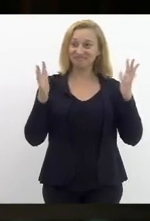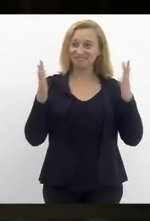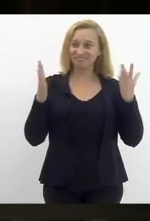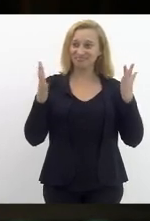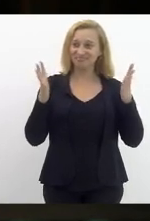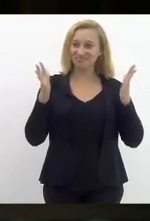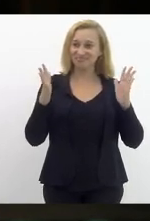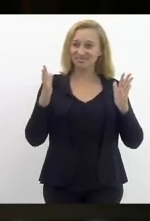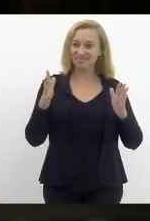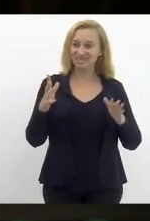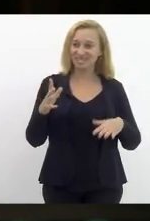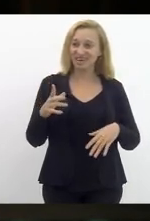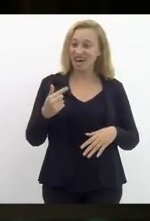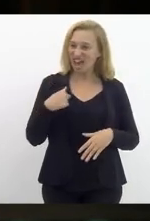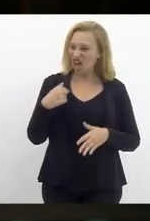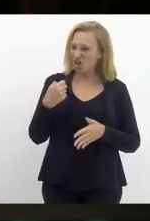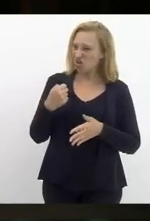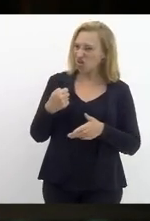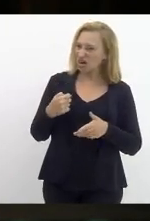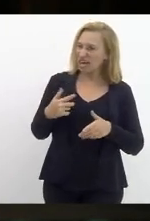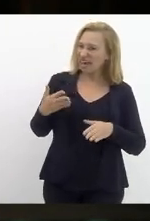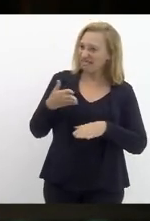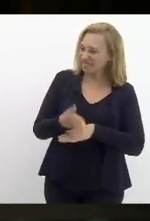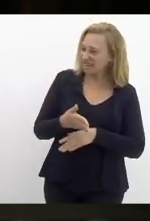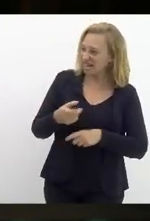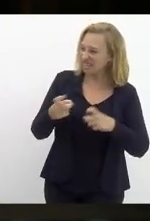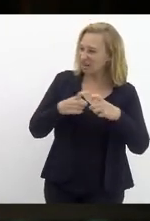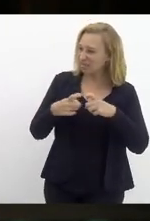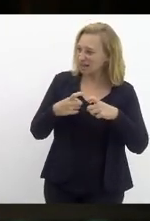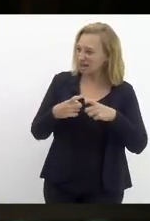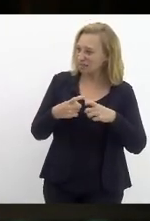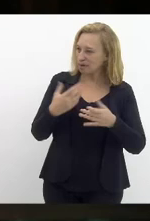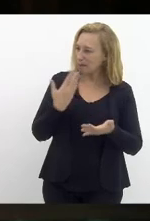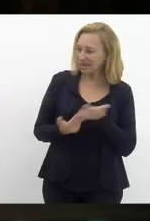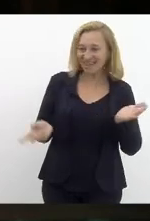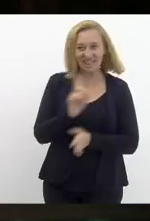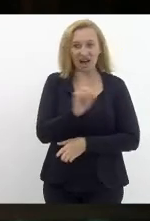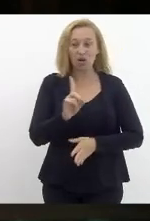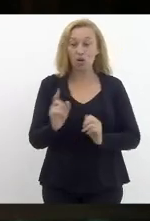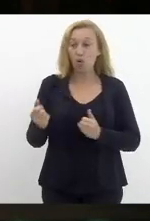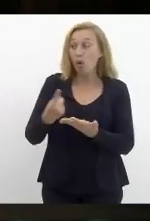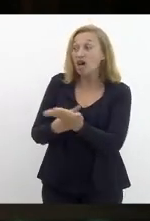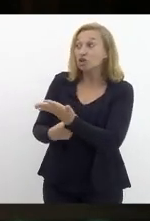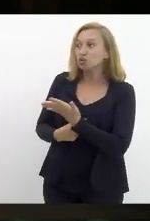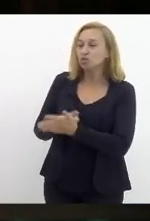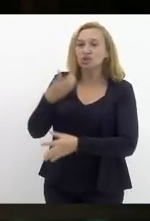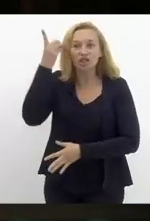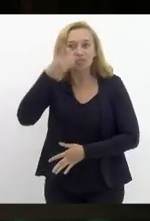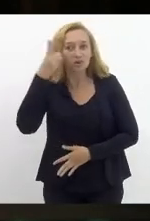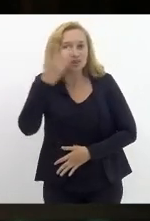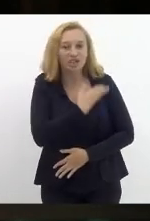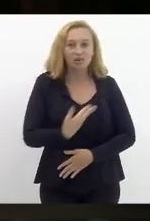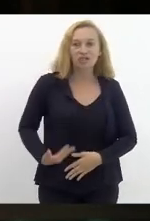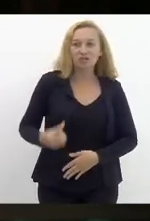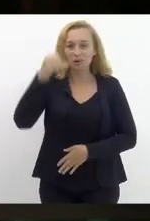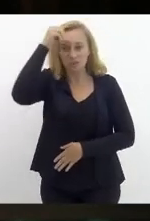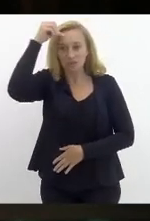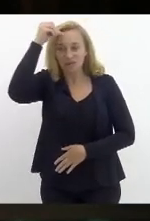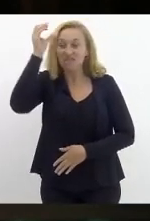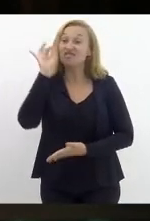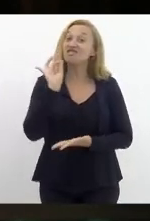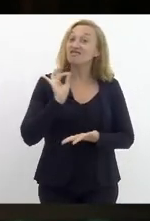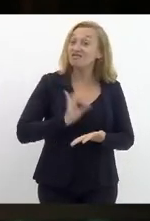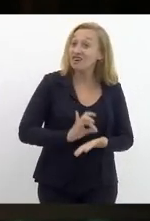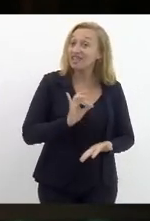Costumo dizer que eu não entro em briga para perder, e não vou perder essa. Com a ajuda dos deputados, com a ajuda do governador Cláudio Castro, que